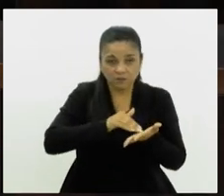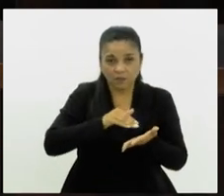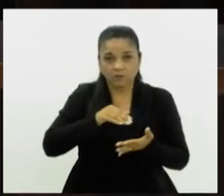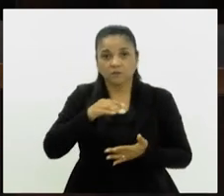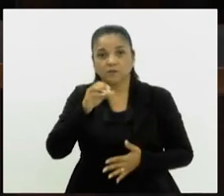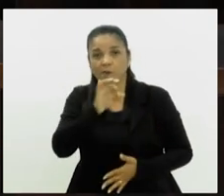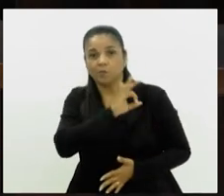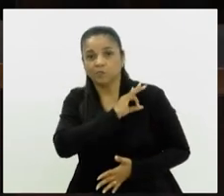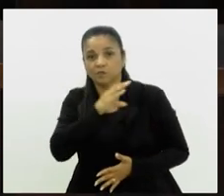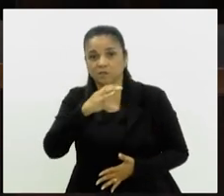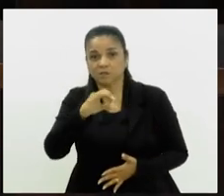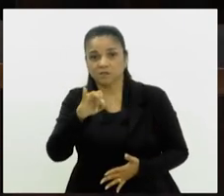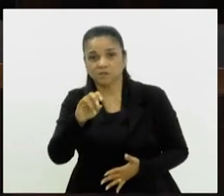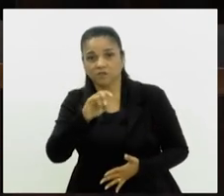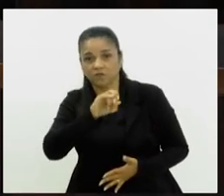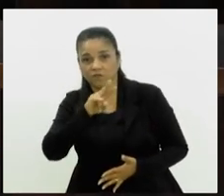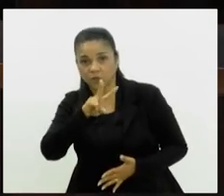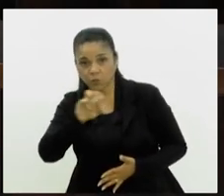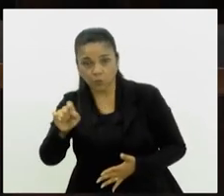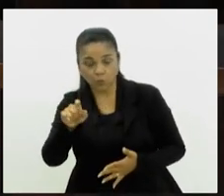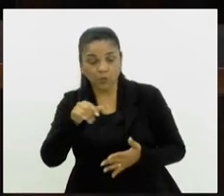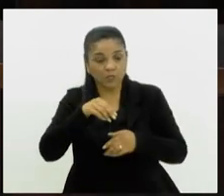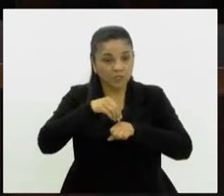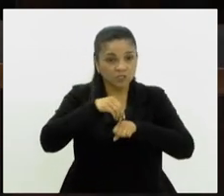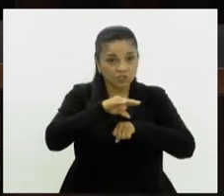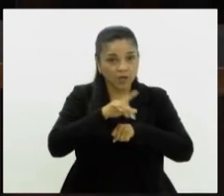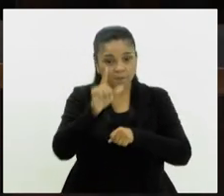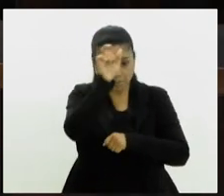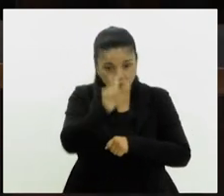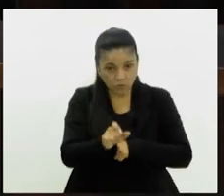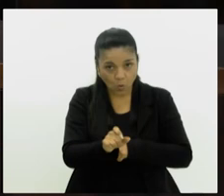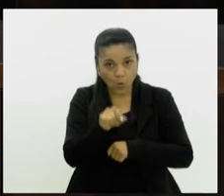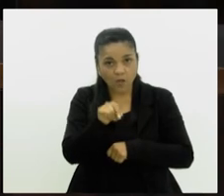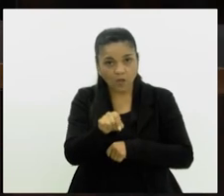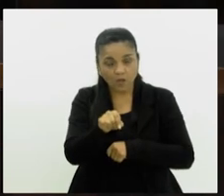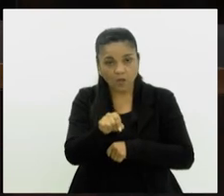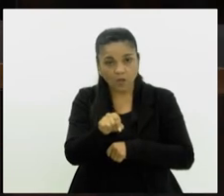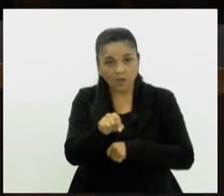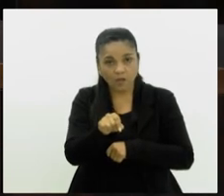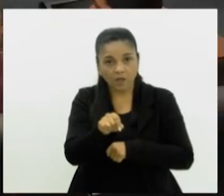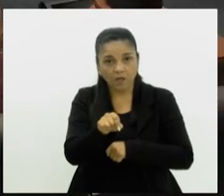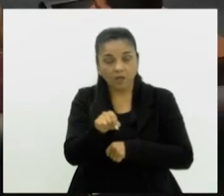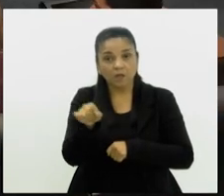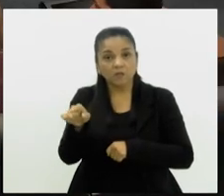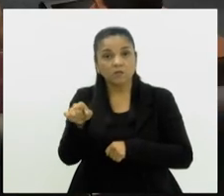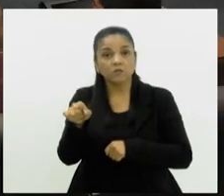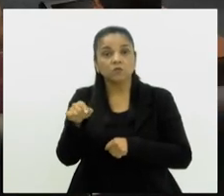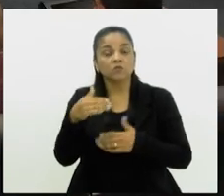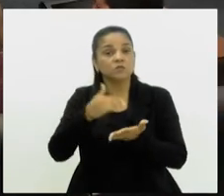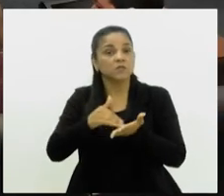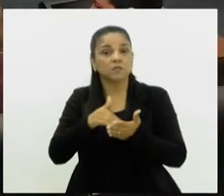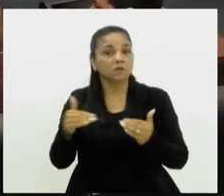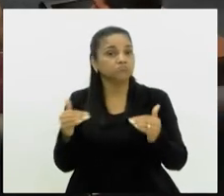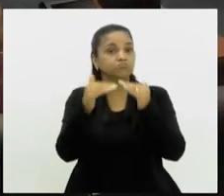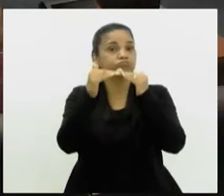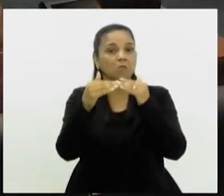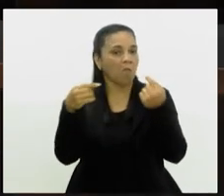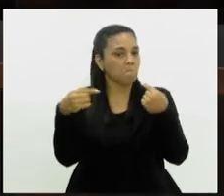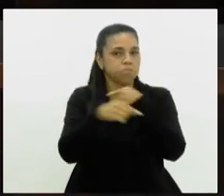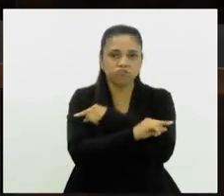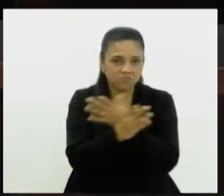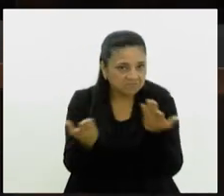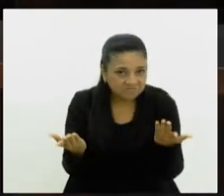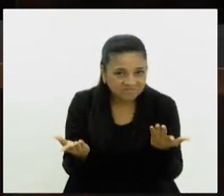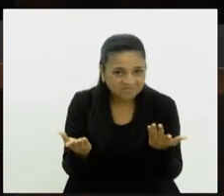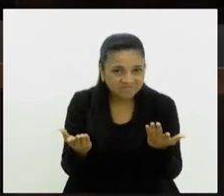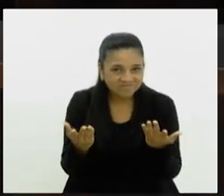pessoa e o secretário não concordar. O secretário de Segurança não concordar. Então, há no